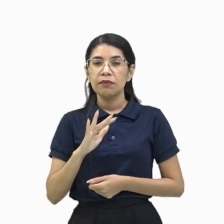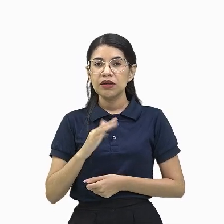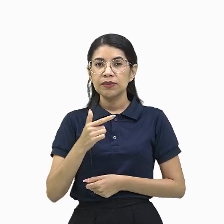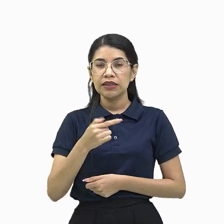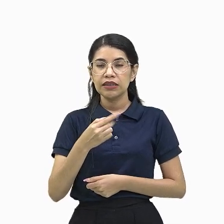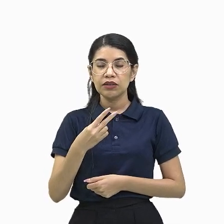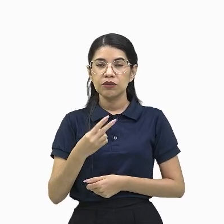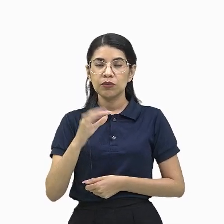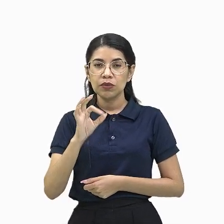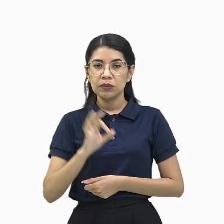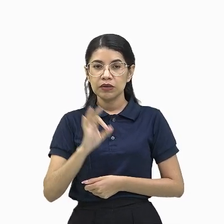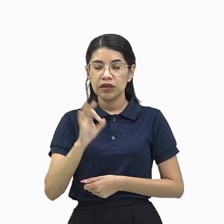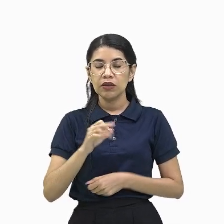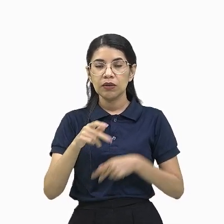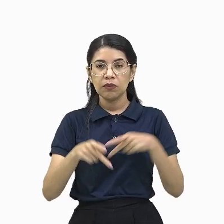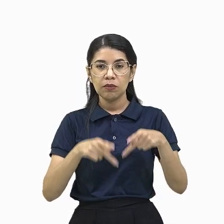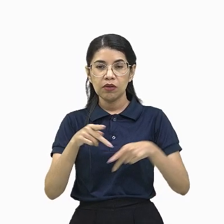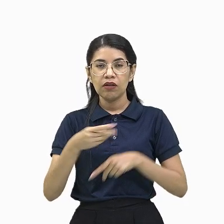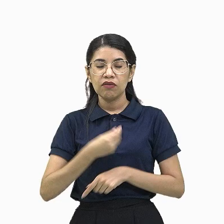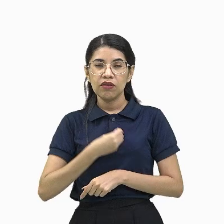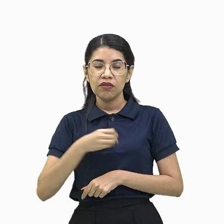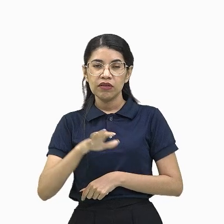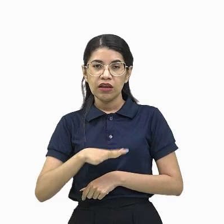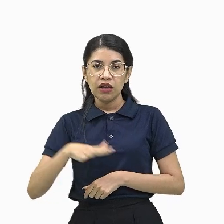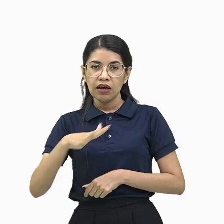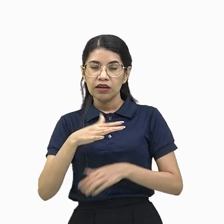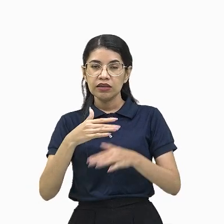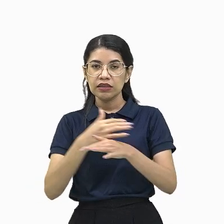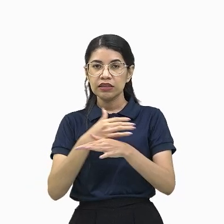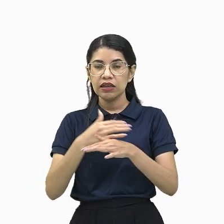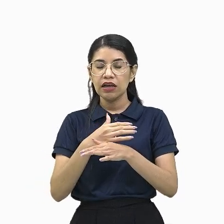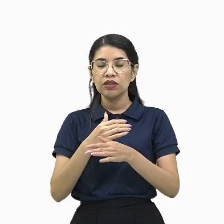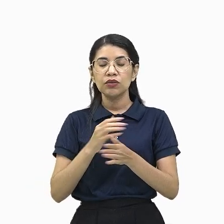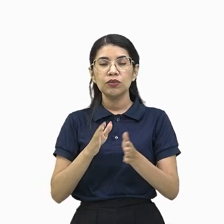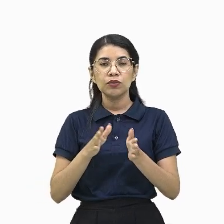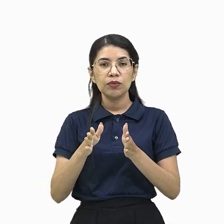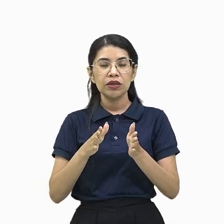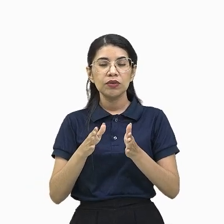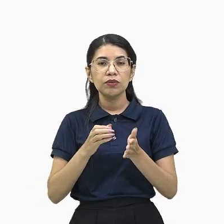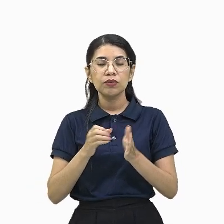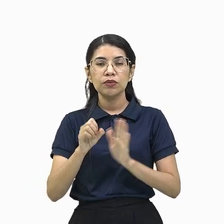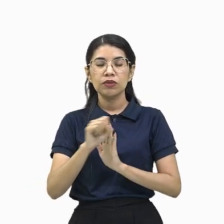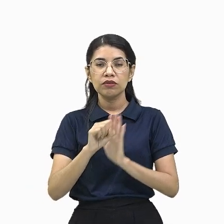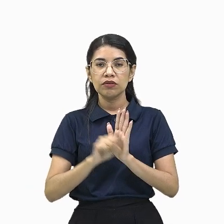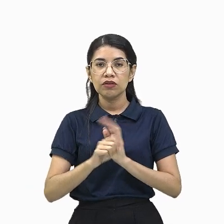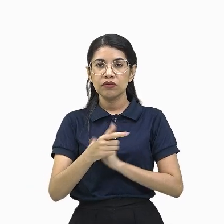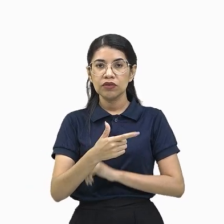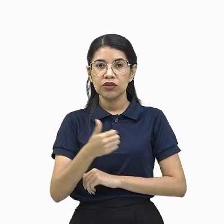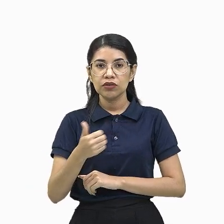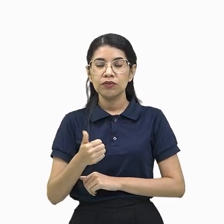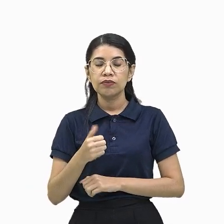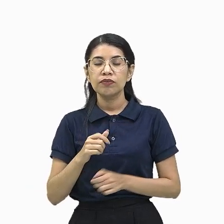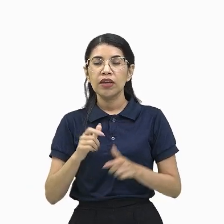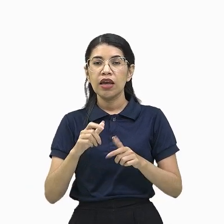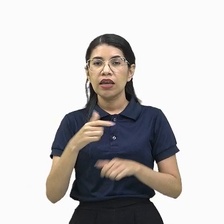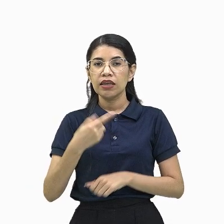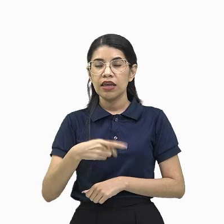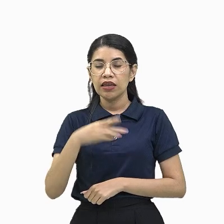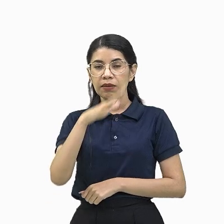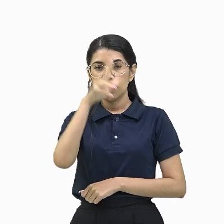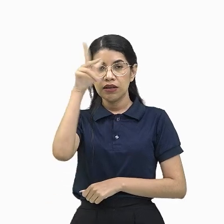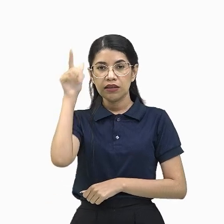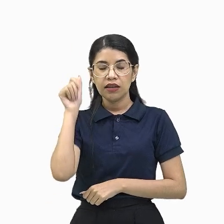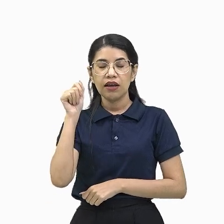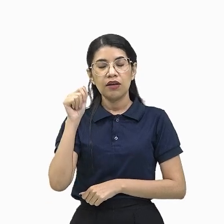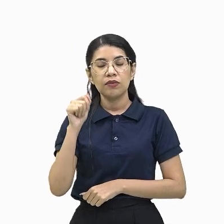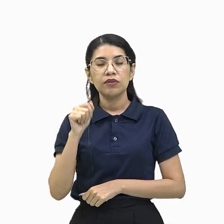sua população vive em áreas urbanas ainda no início do século XXI. Manaus, localizado na parte mais ocidental,